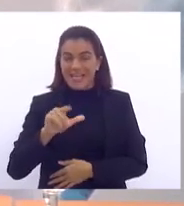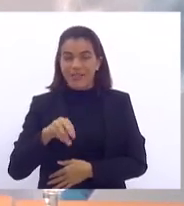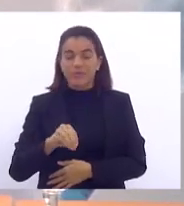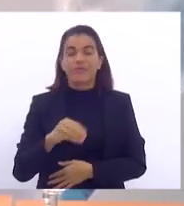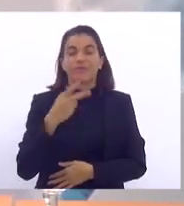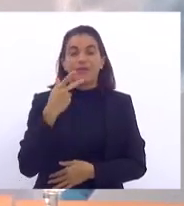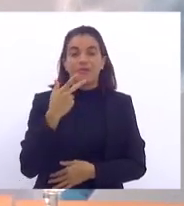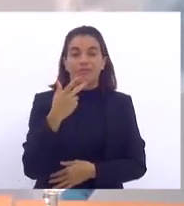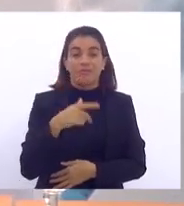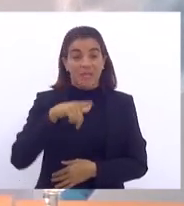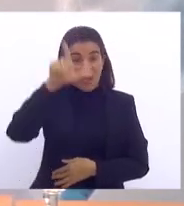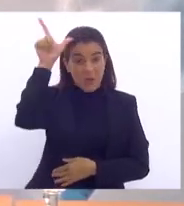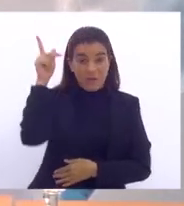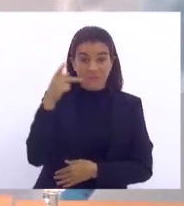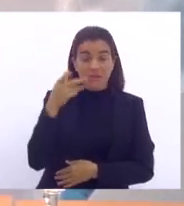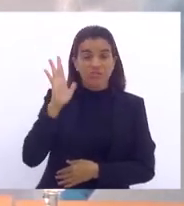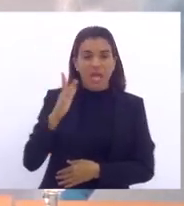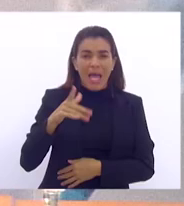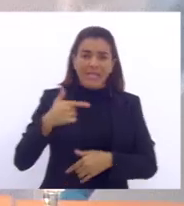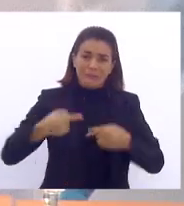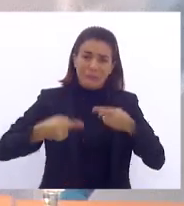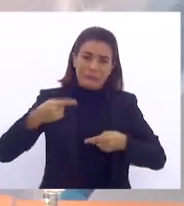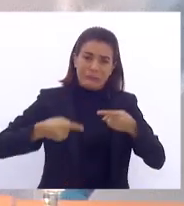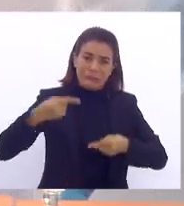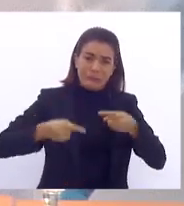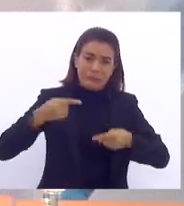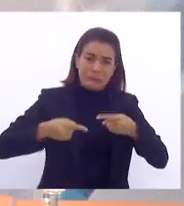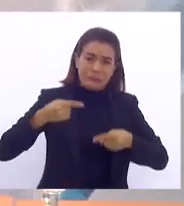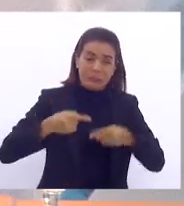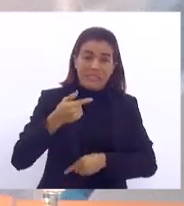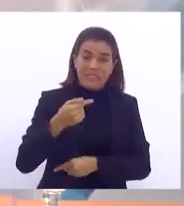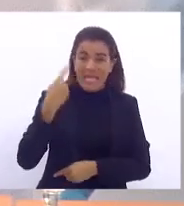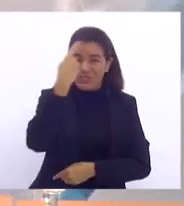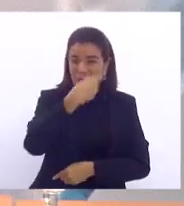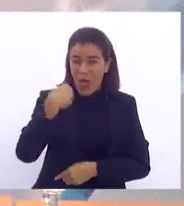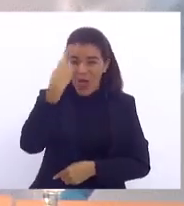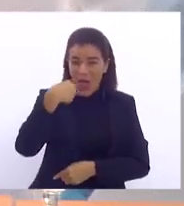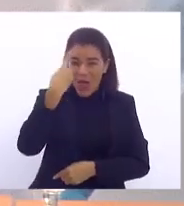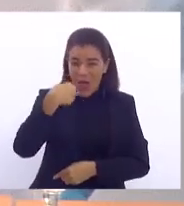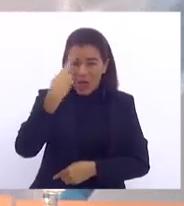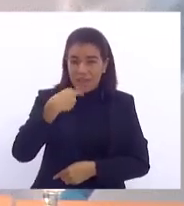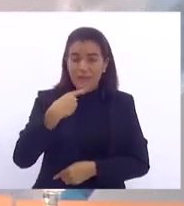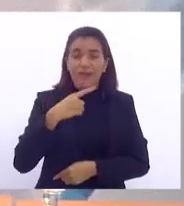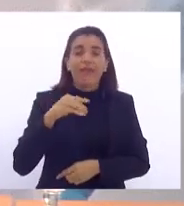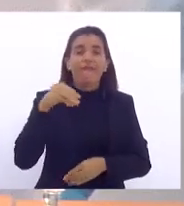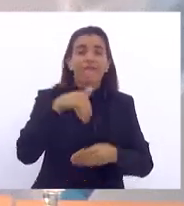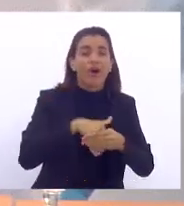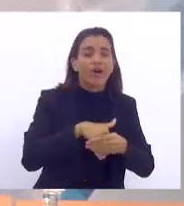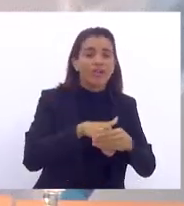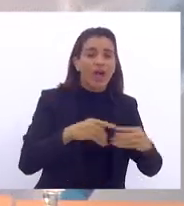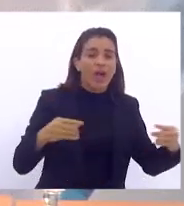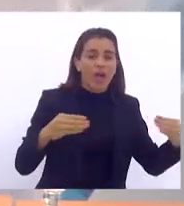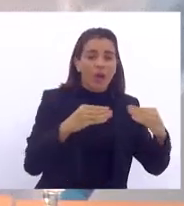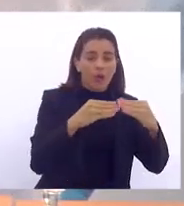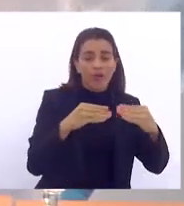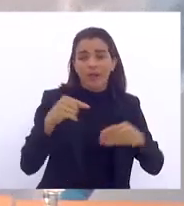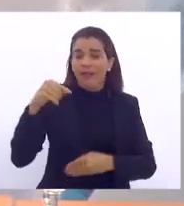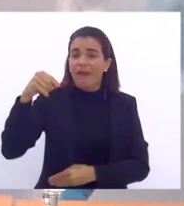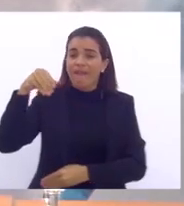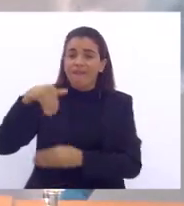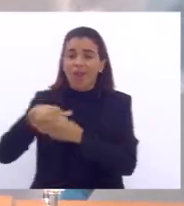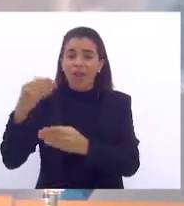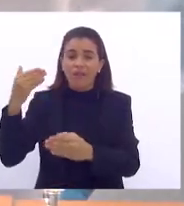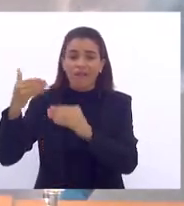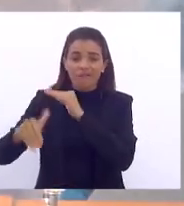já debateram por 7 horas na ccj vamos escalar quem vai votar contra e quem vai votar a favor para fazer o uso dos